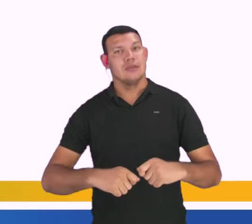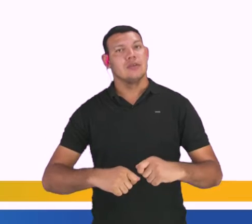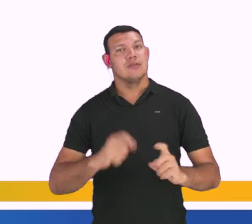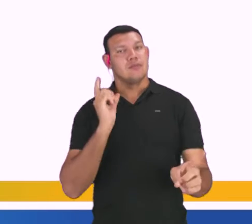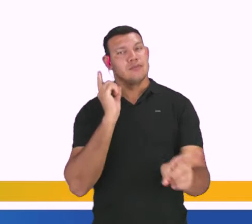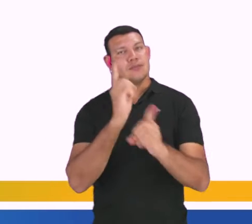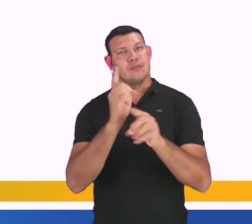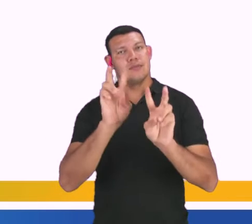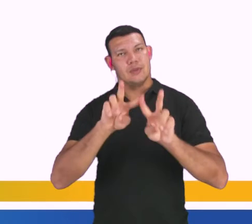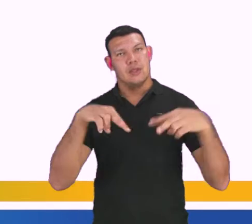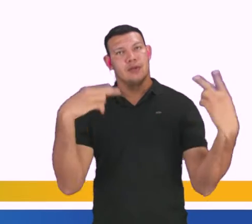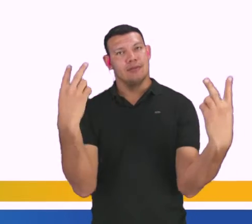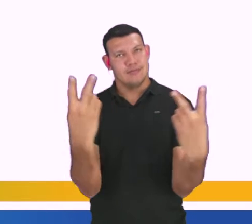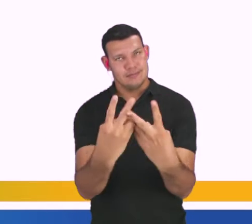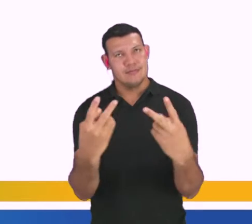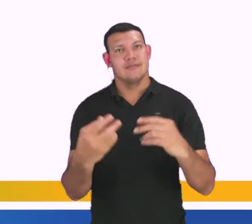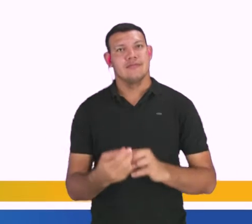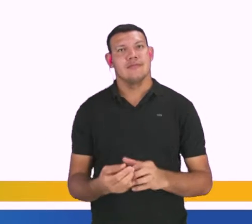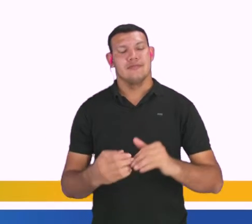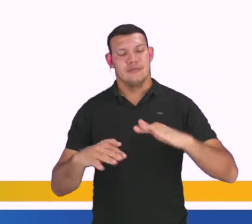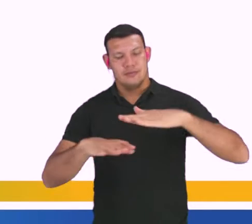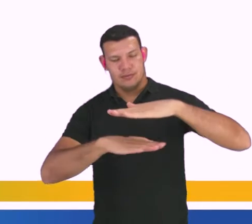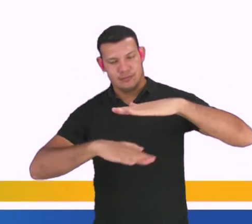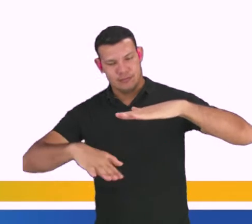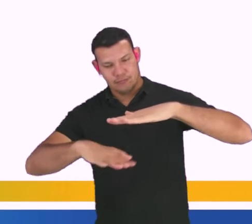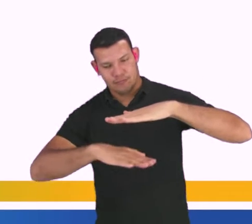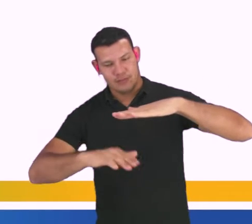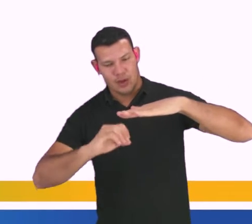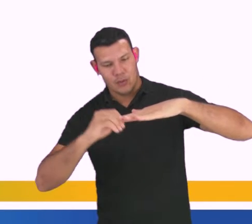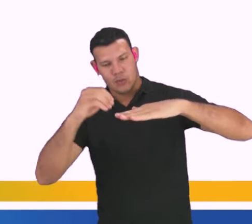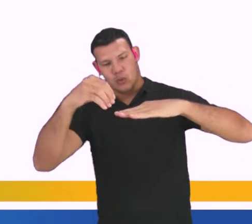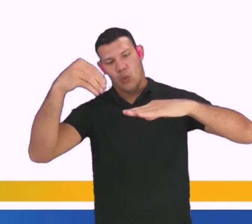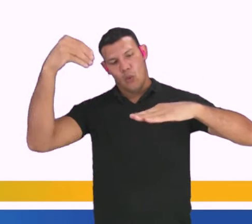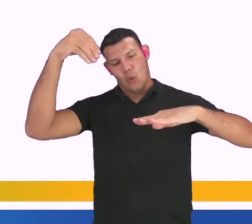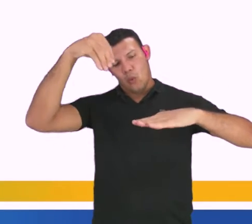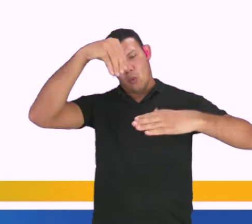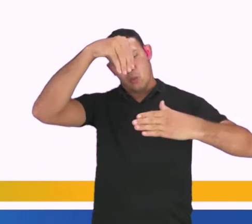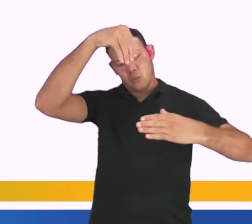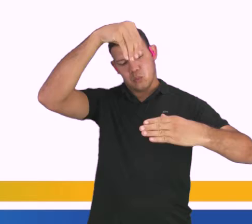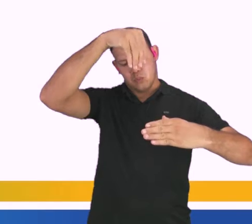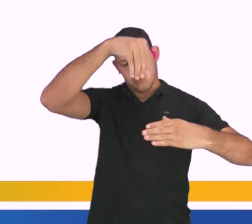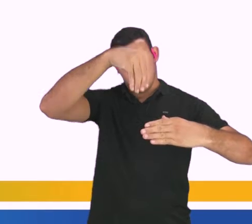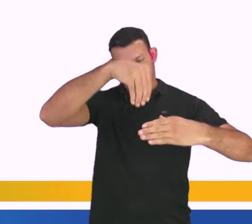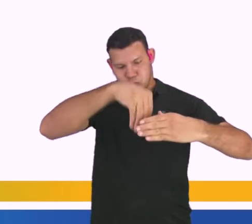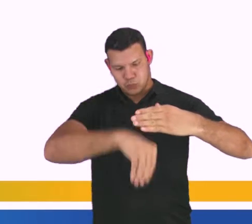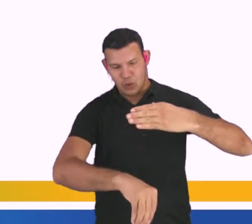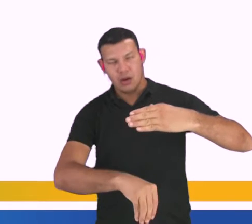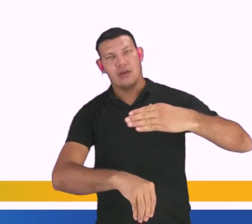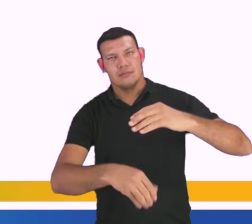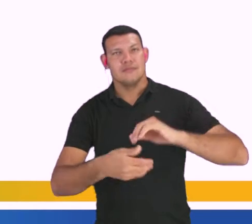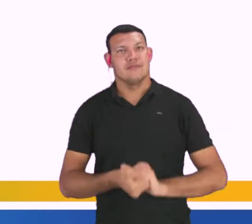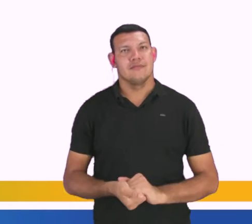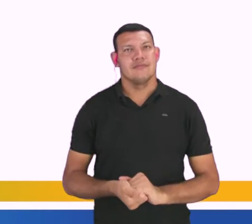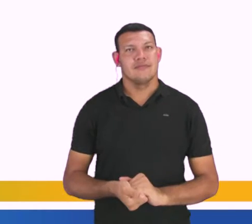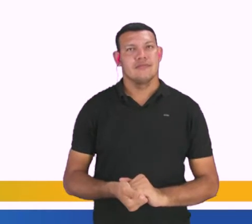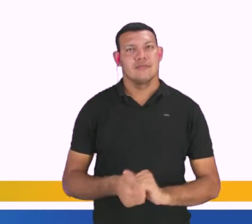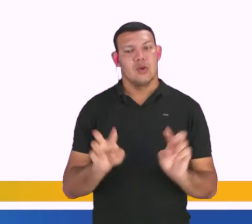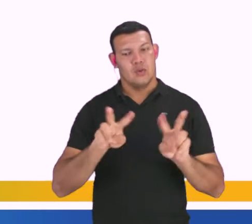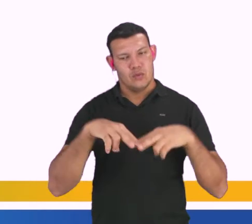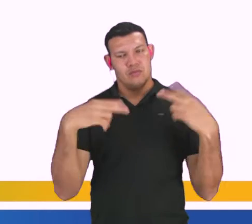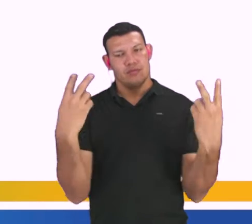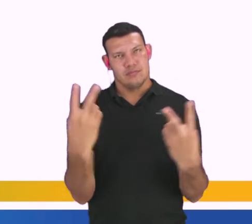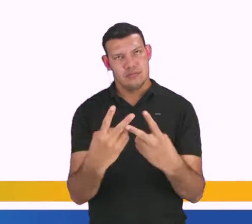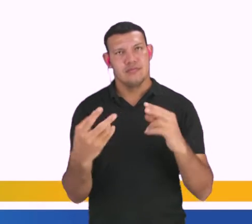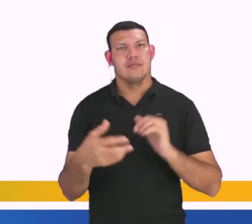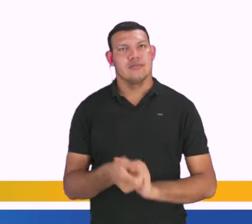quê? Porque a quantidade de água que sai é baseado na quantidade de massa do objeto que entrou. Ou seja, do volume. O